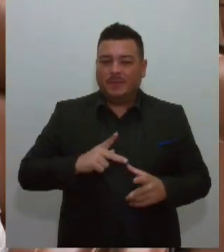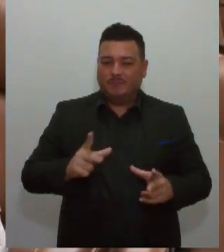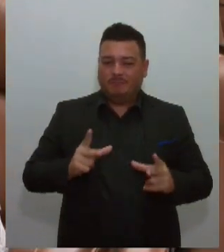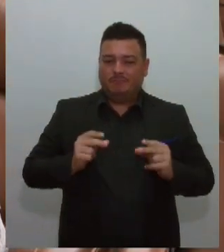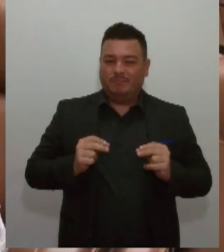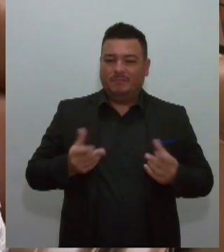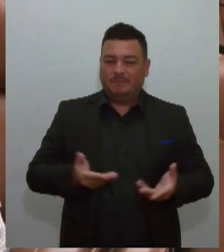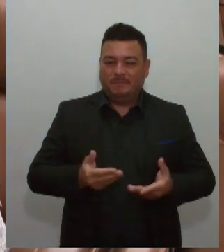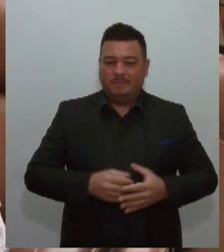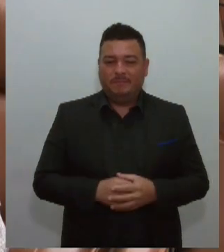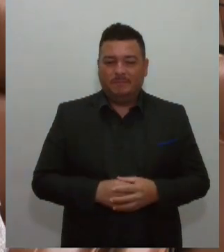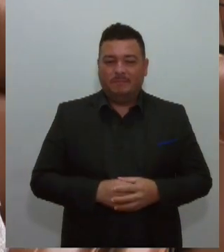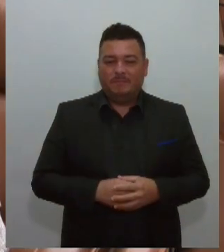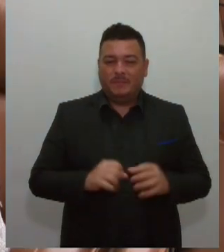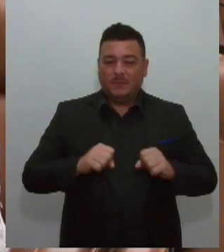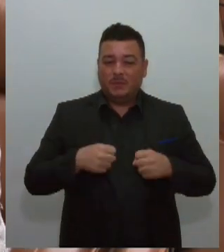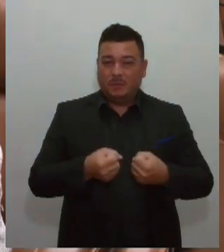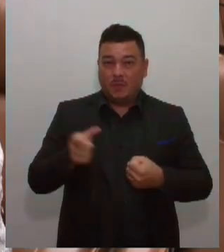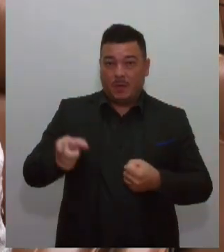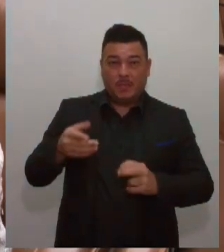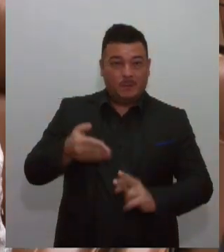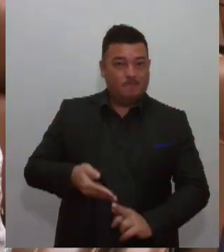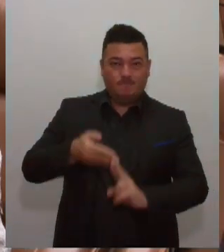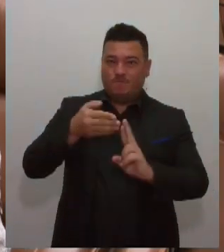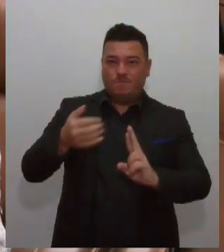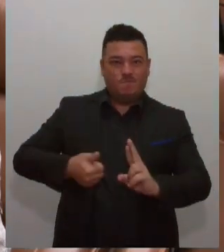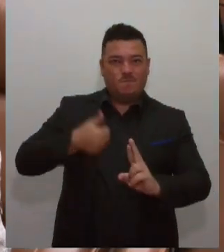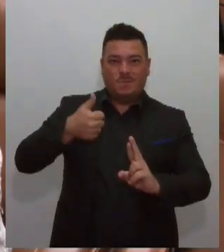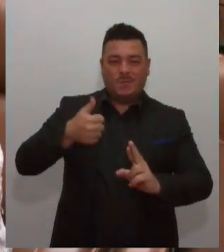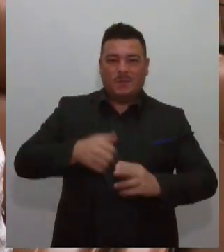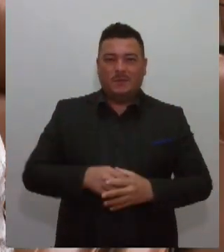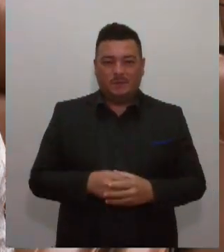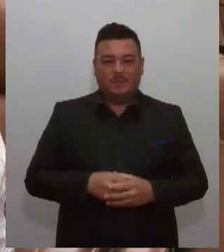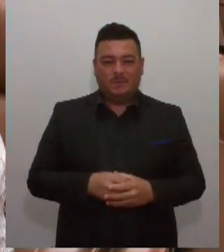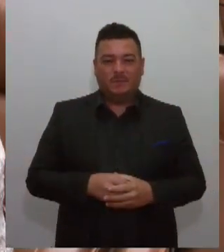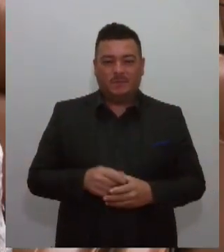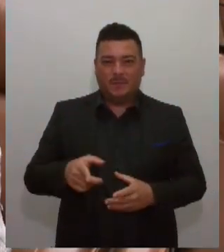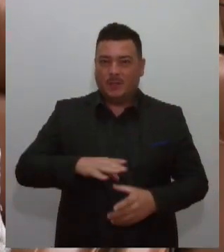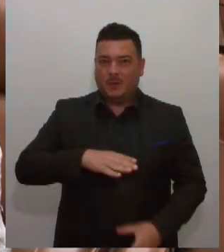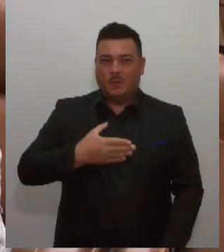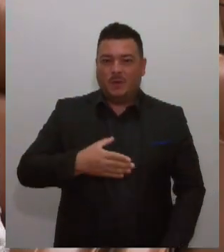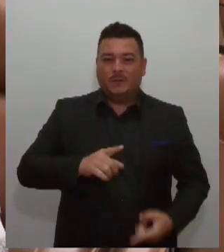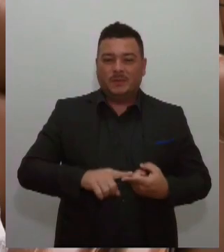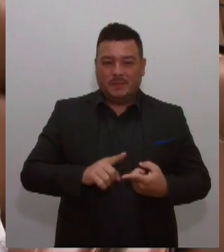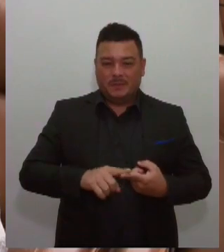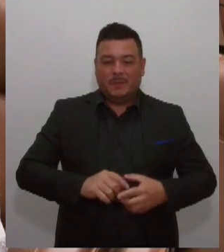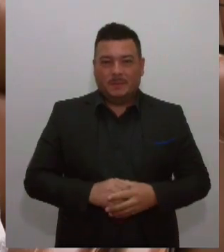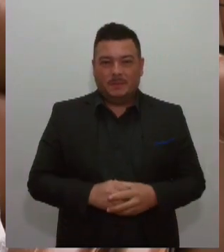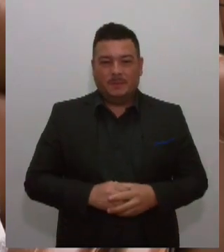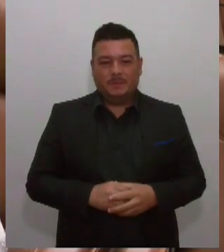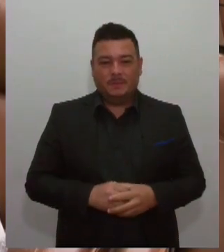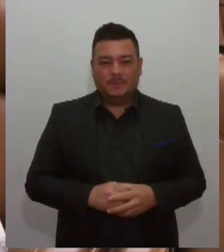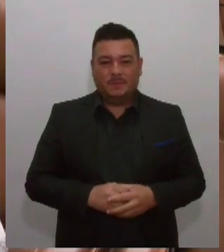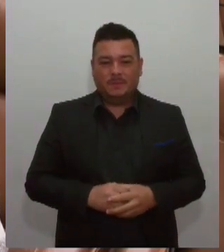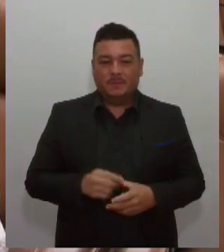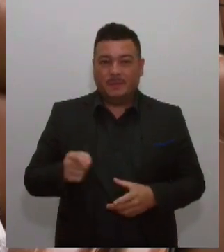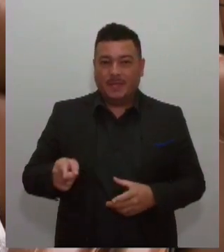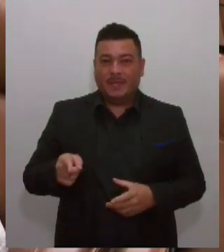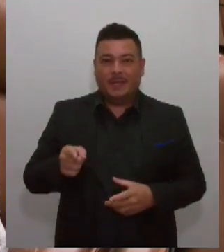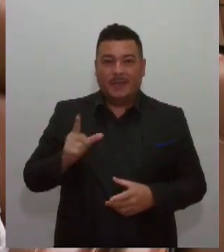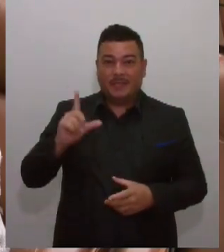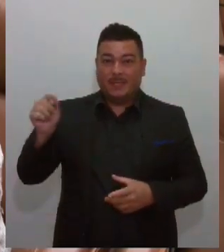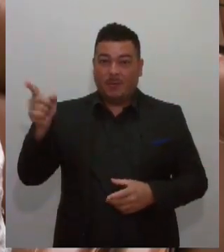um pioneiro, né? Ele, digo que ele foi muito corajoso, né? Ele saiu lá de Carira, que apesar